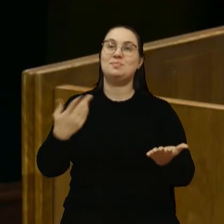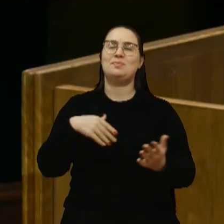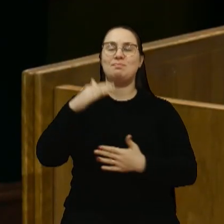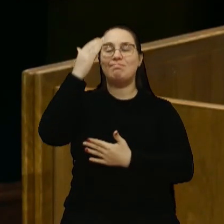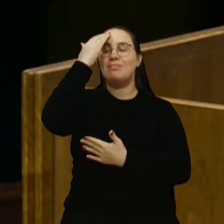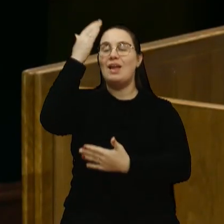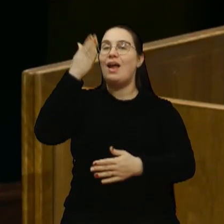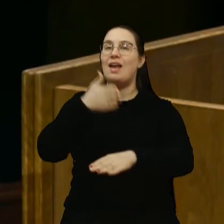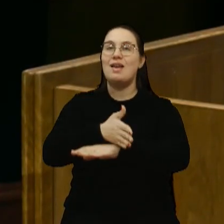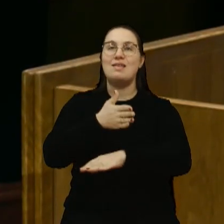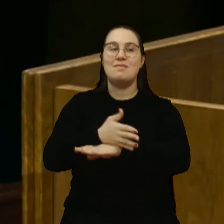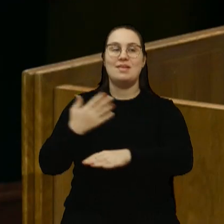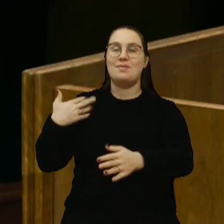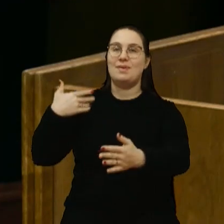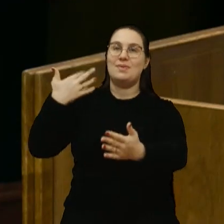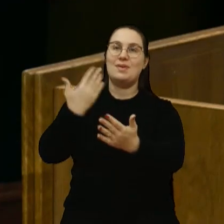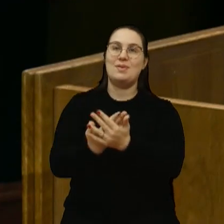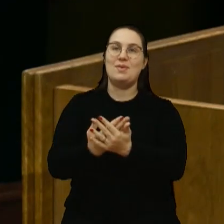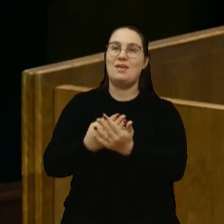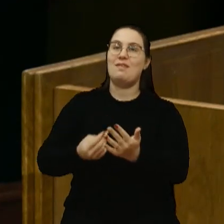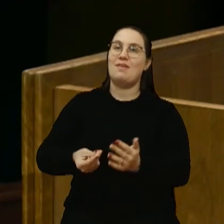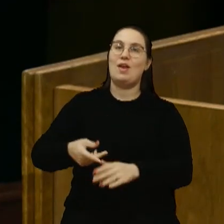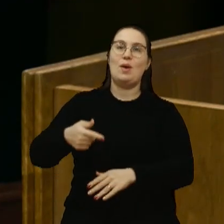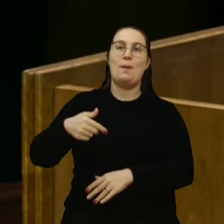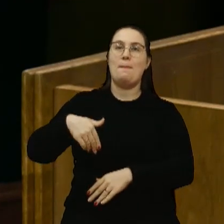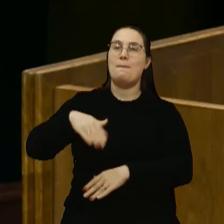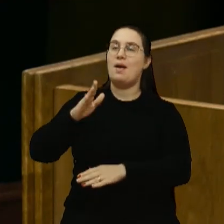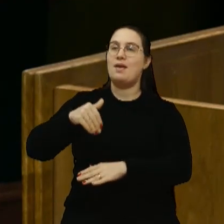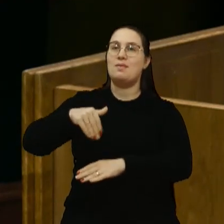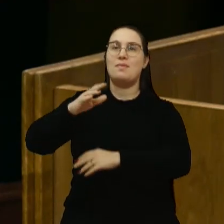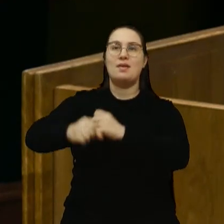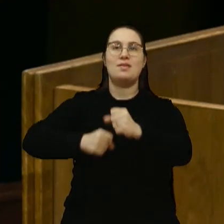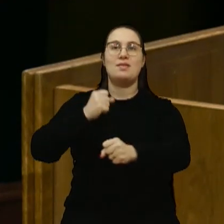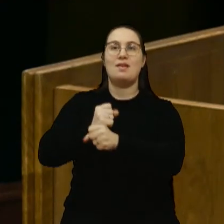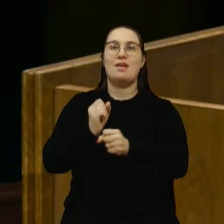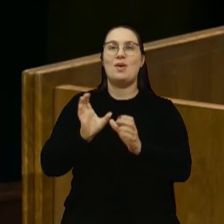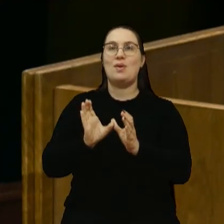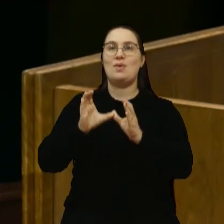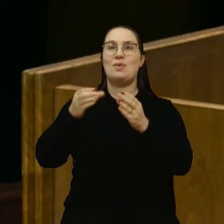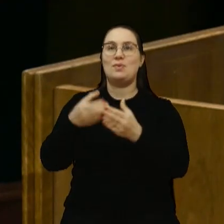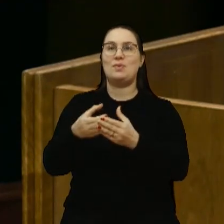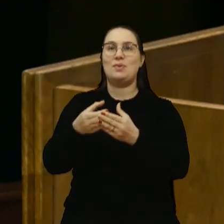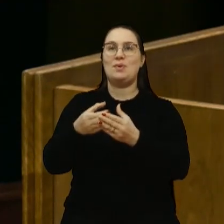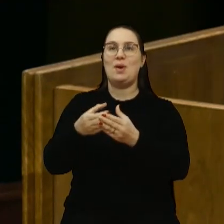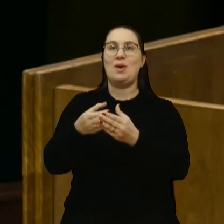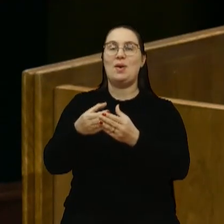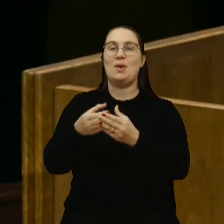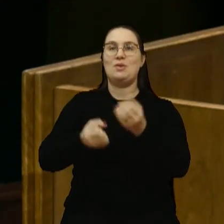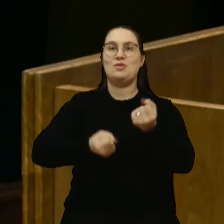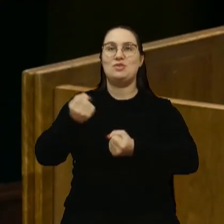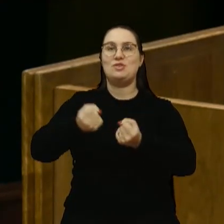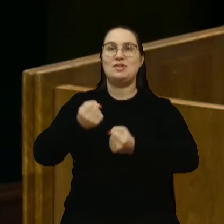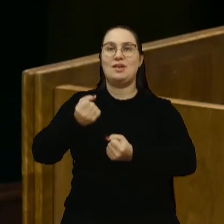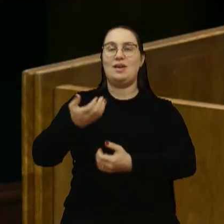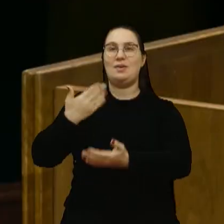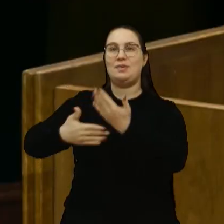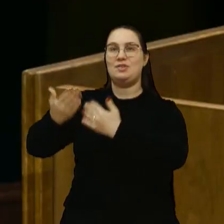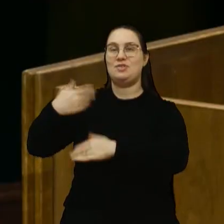todos que fizeram parte dessa história. Que venham muitos outros anos do Veteran Car Club da Serra Gaúcha.